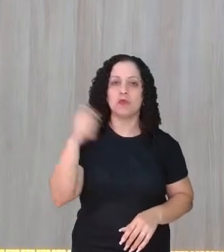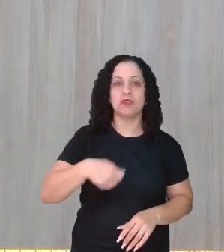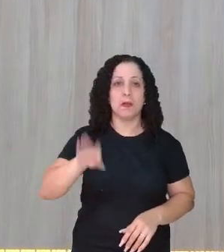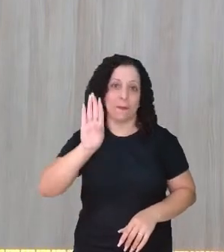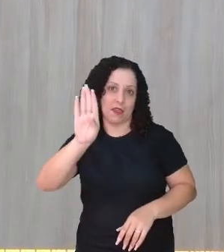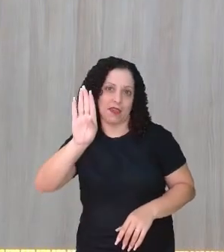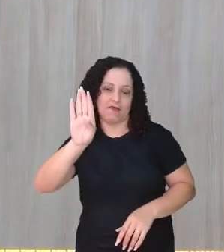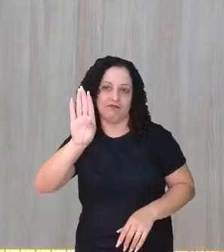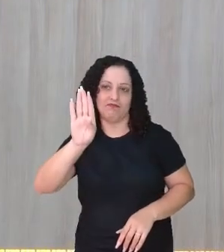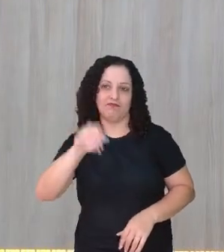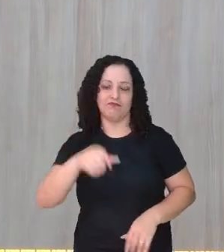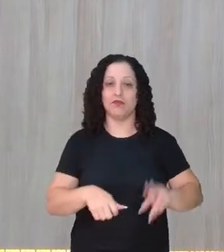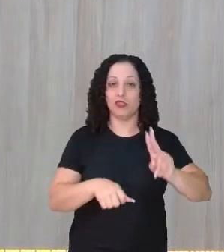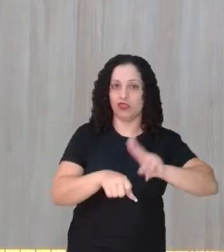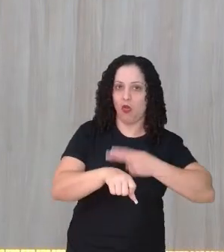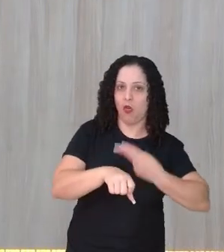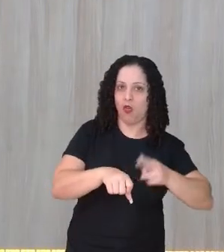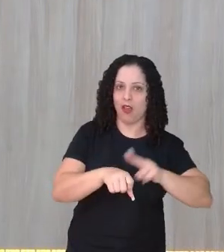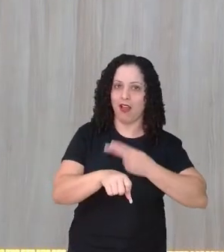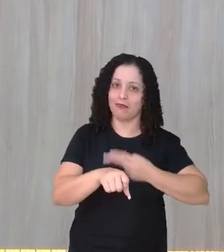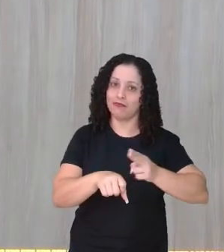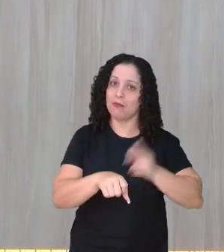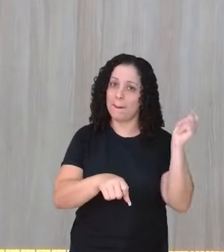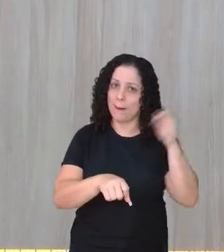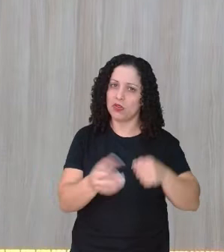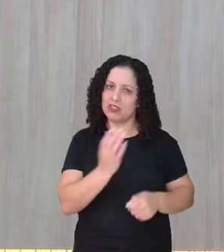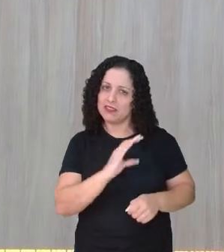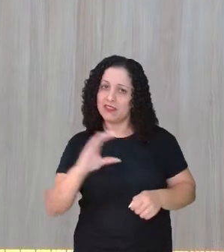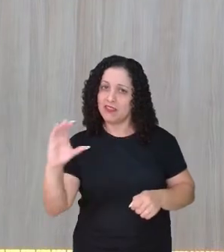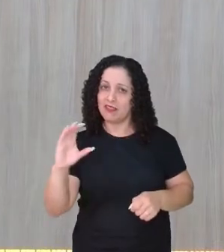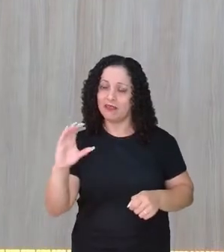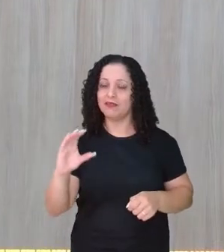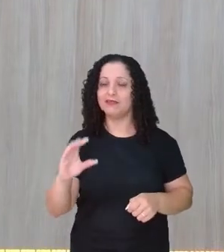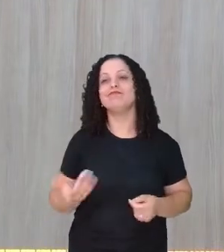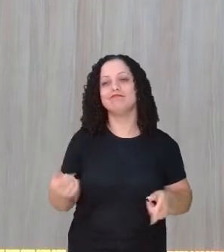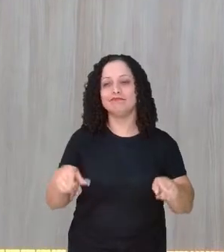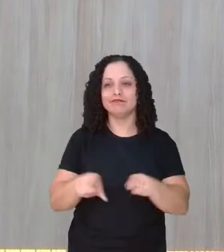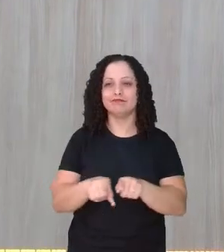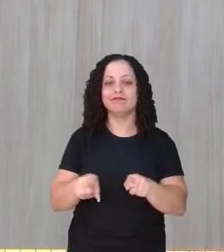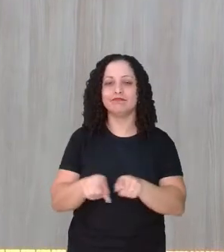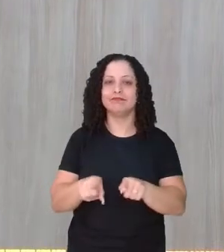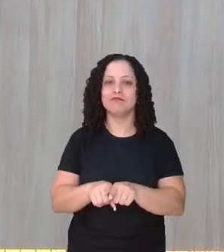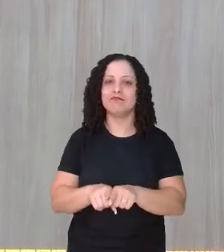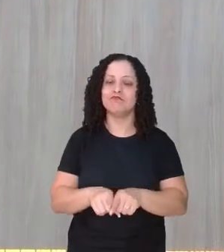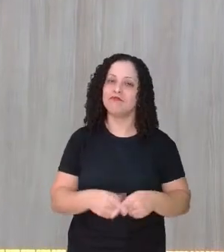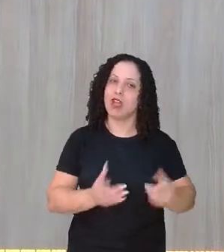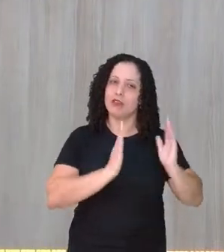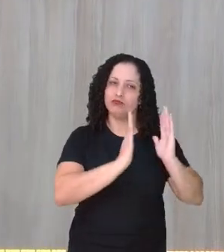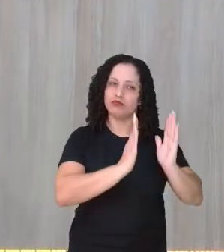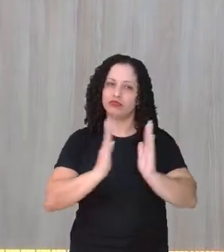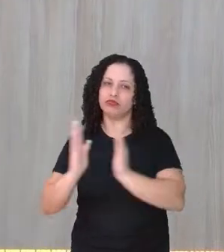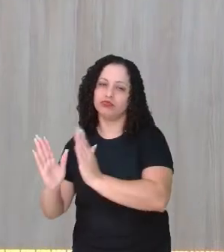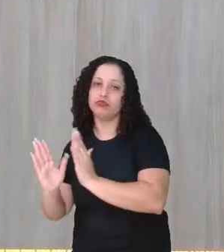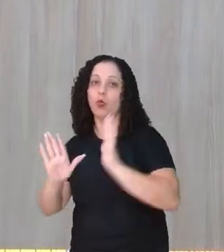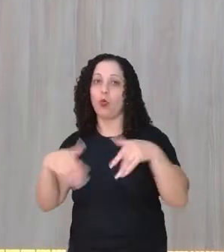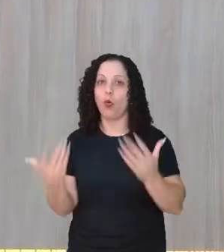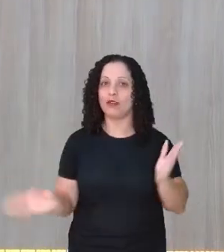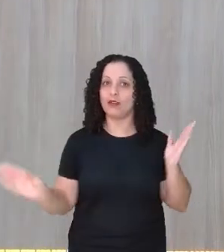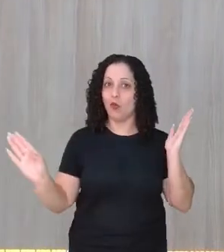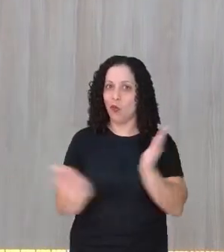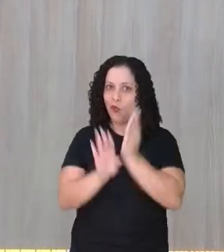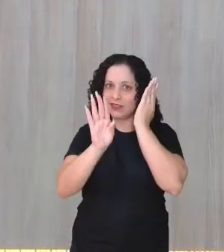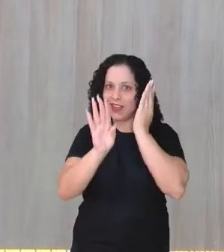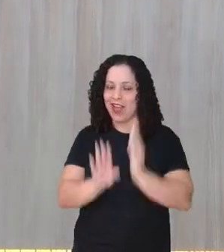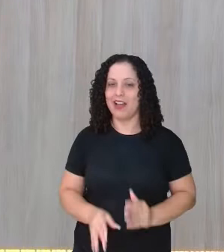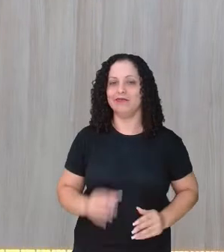B. Aqui no chocolate, eu poderia colocar a letra C, certo? Então, a gente ia colocando aí para quando a gente encontrasse, por exemplo,